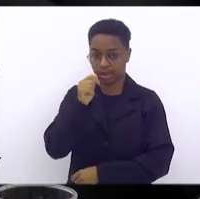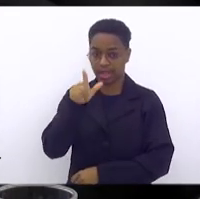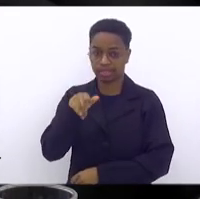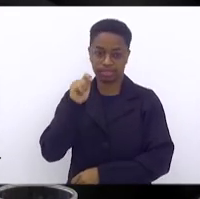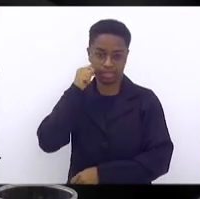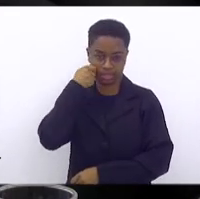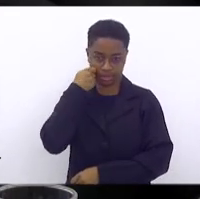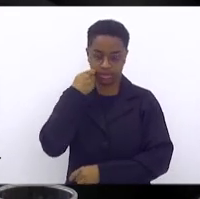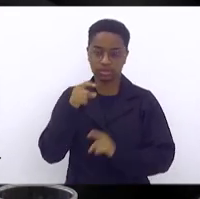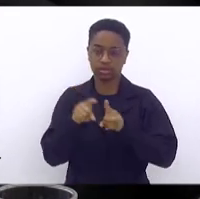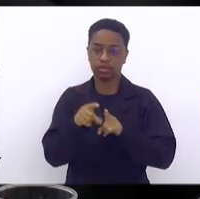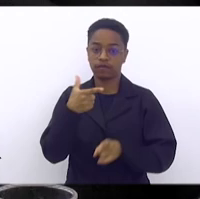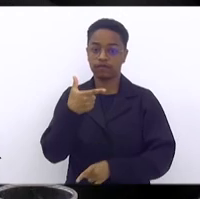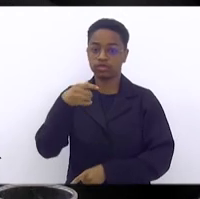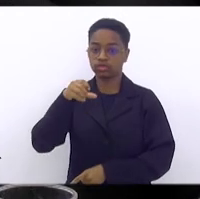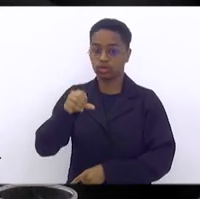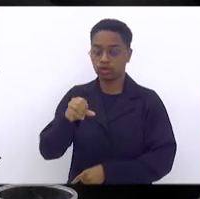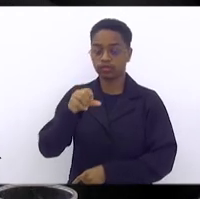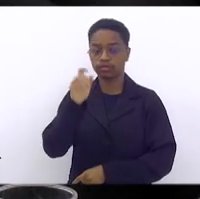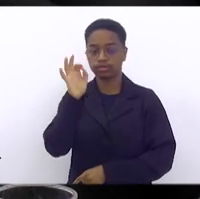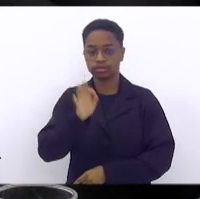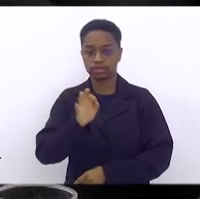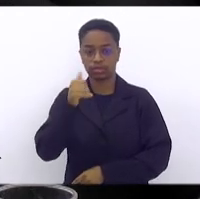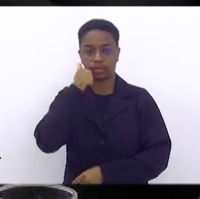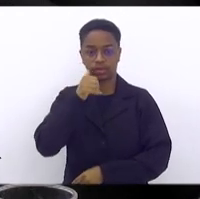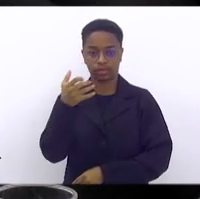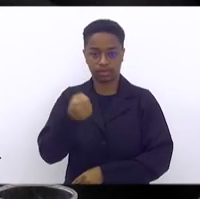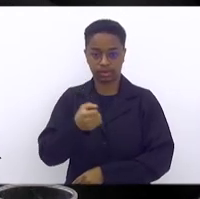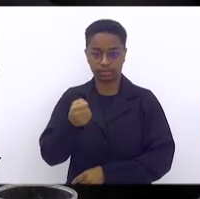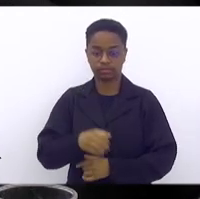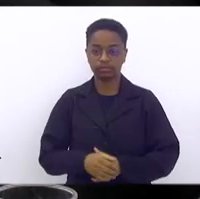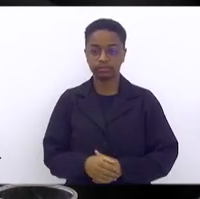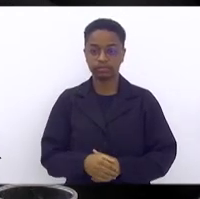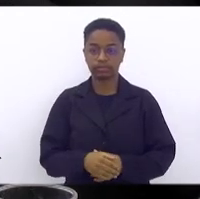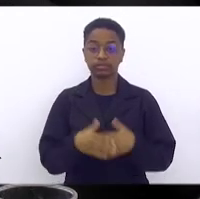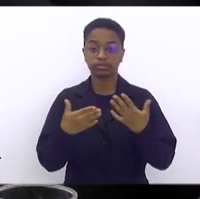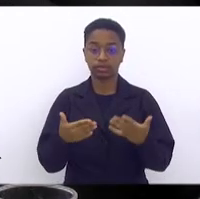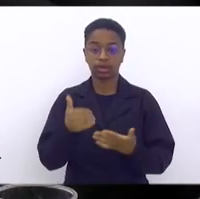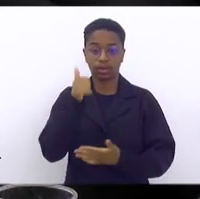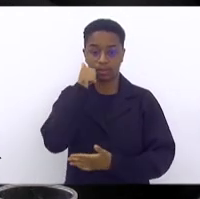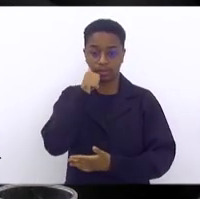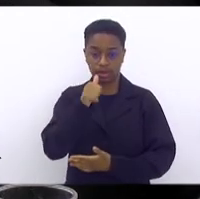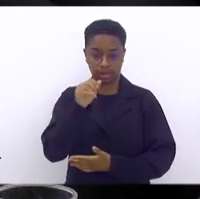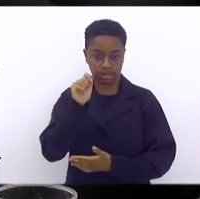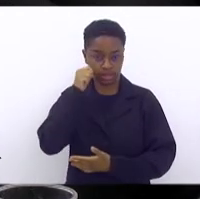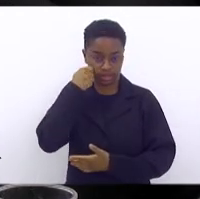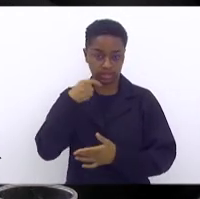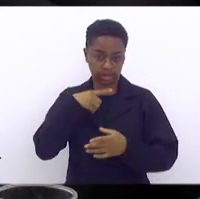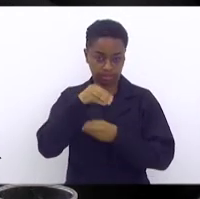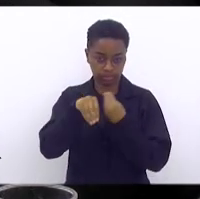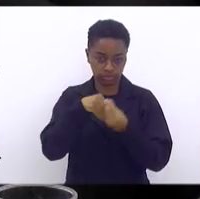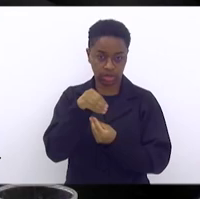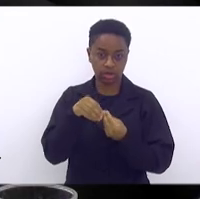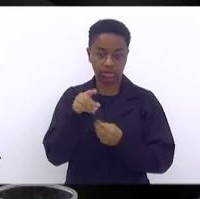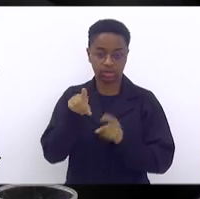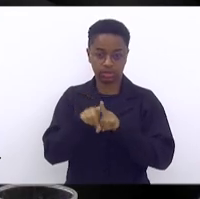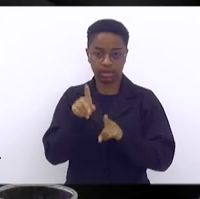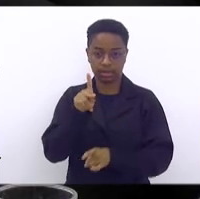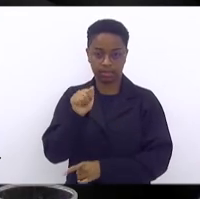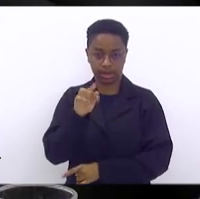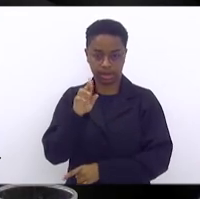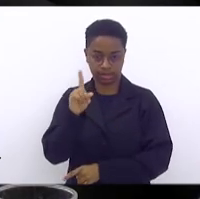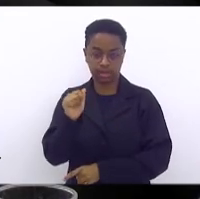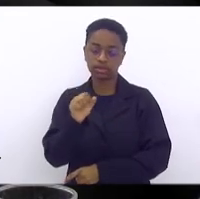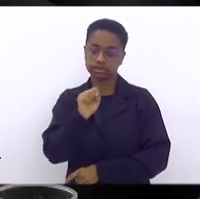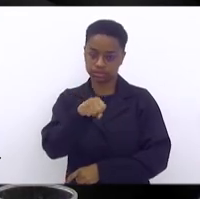negras e 29% são mulheres brancas. Então, essas negras aqui, as pardas, estão juntas, né? Exatamente. Ah, tá. Porque eu até tomei um susto que